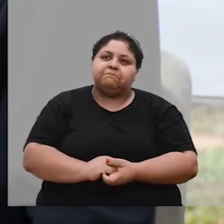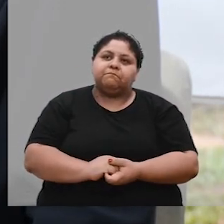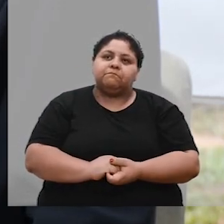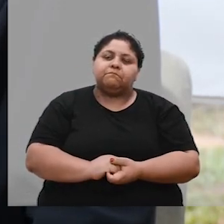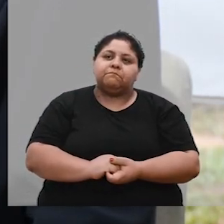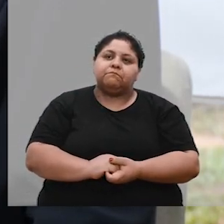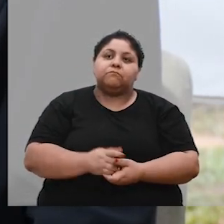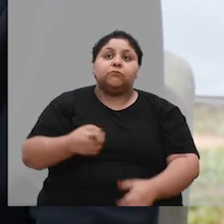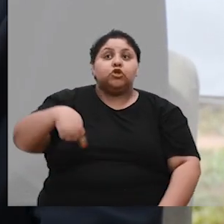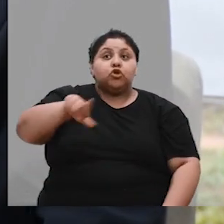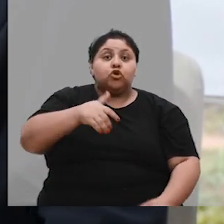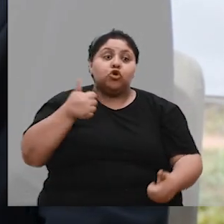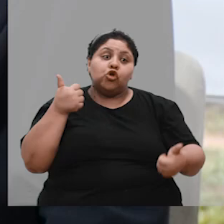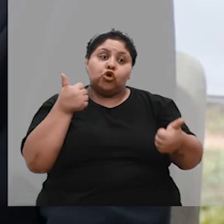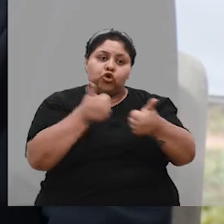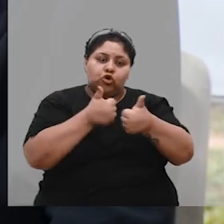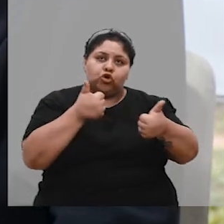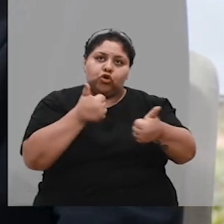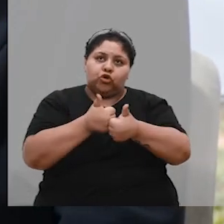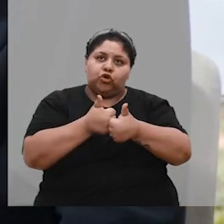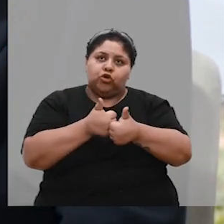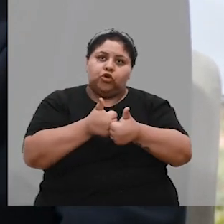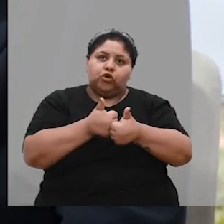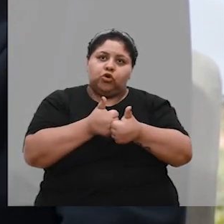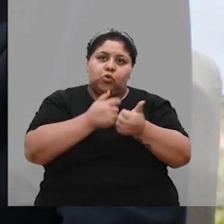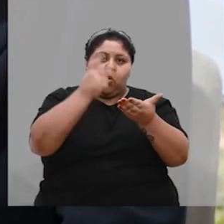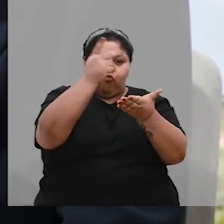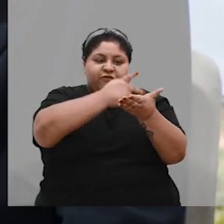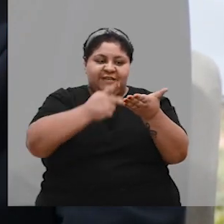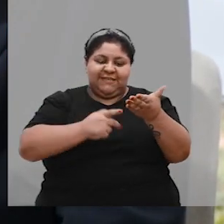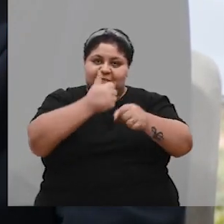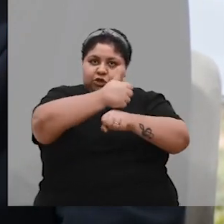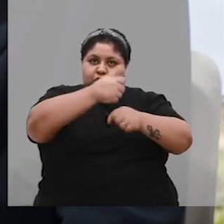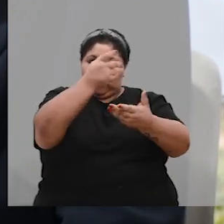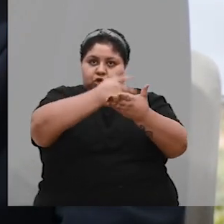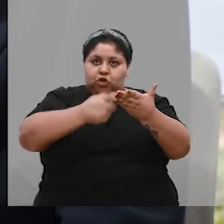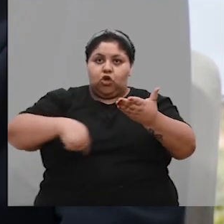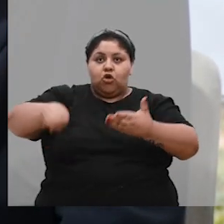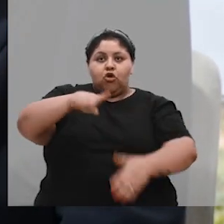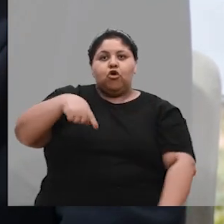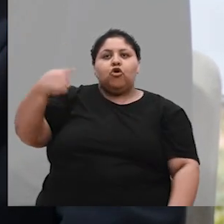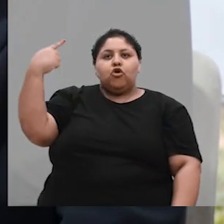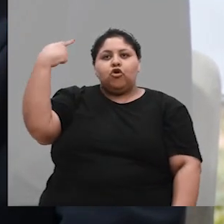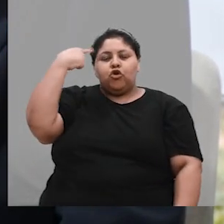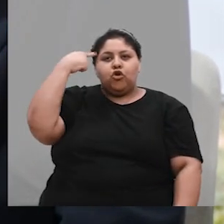nós, junto com um ilustrador, nós pensamos em